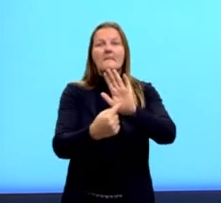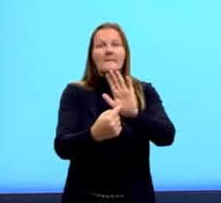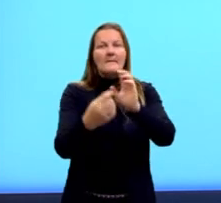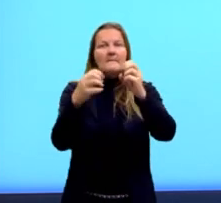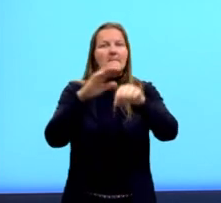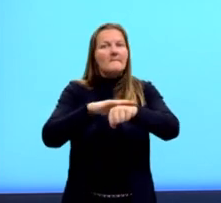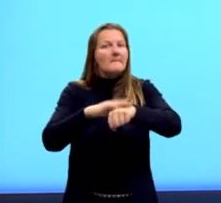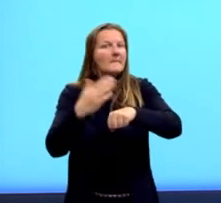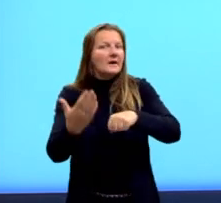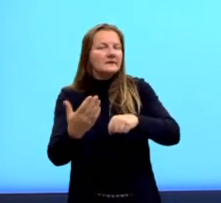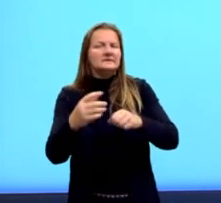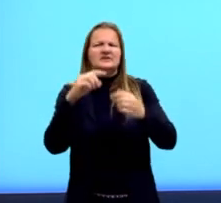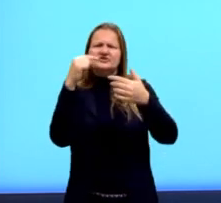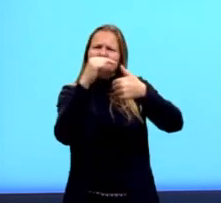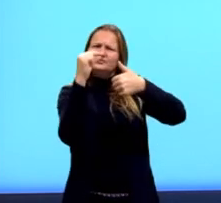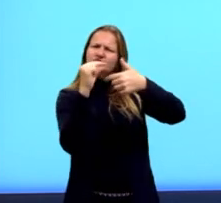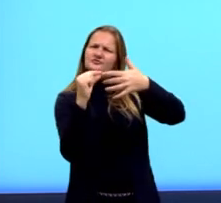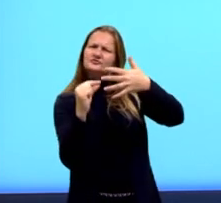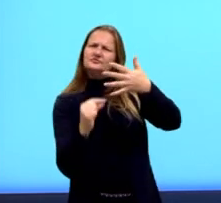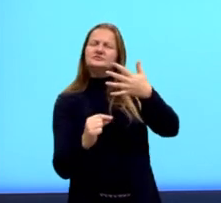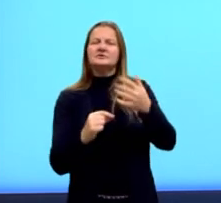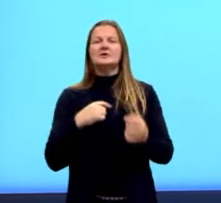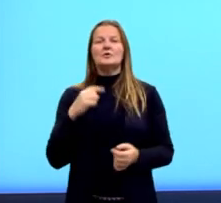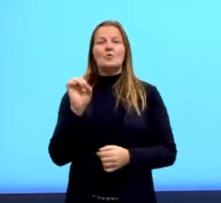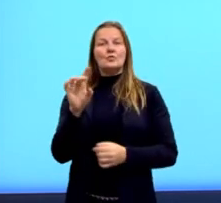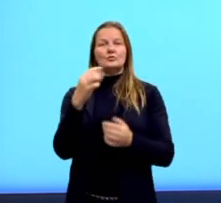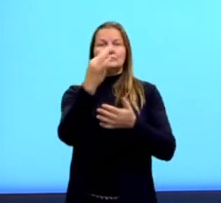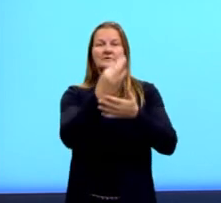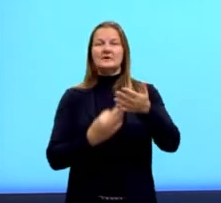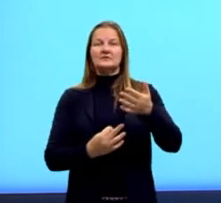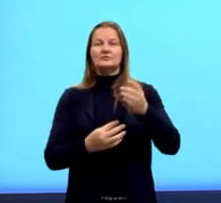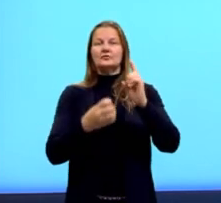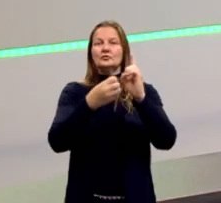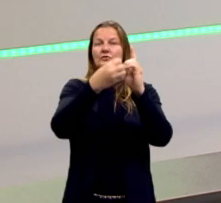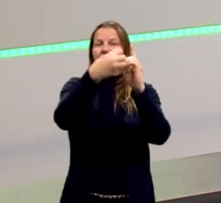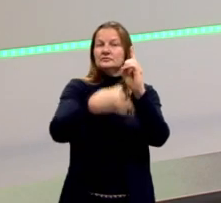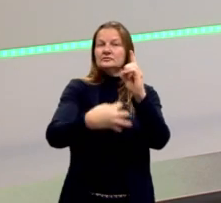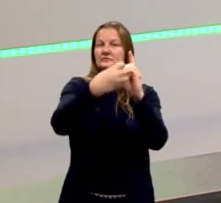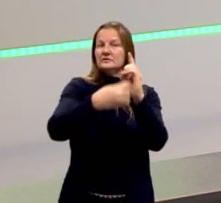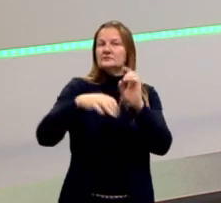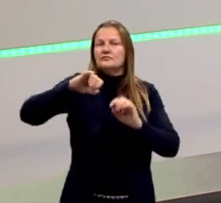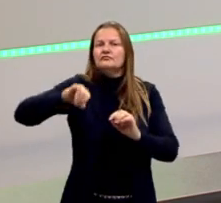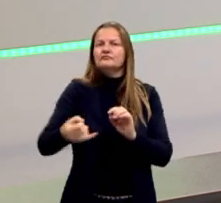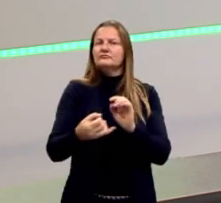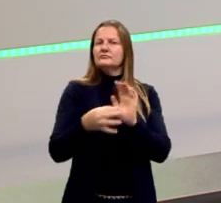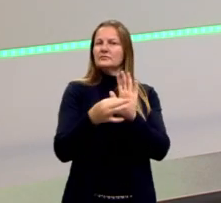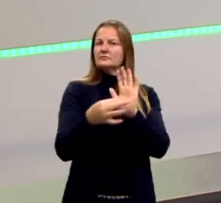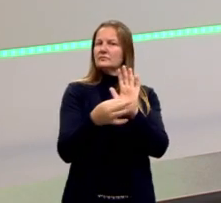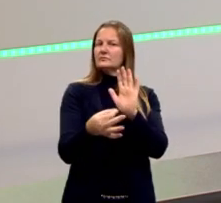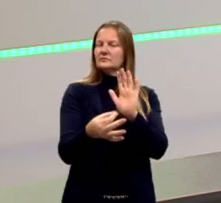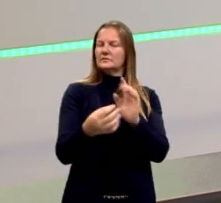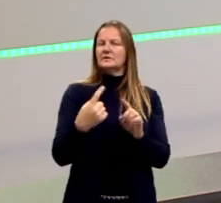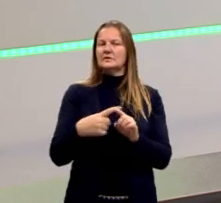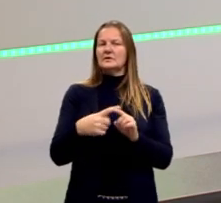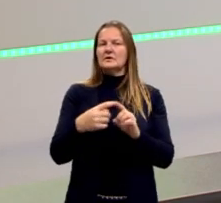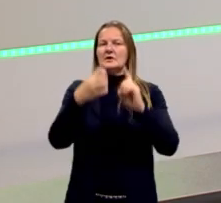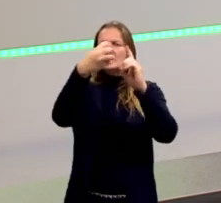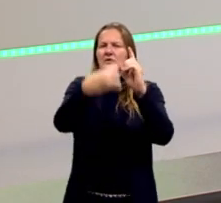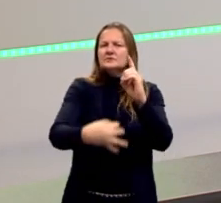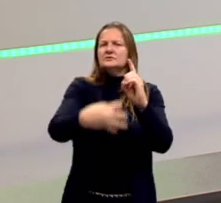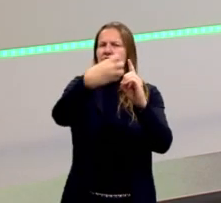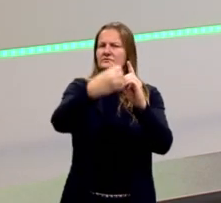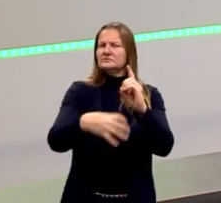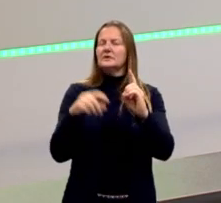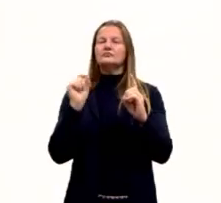vocês o que que vai ser um texto que a gente chama de dissertativo argumentativo dissertar